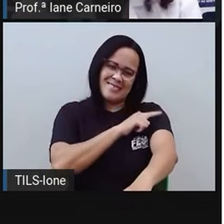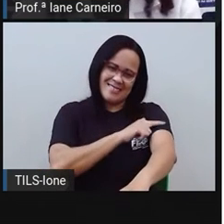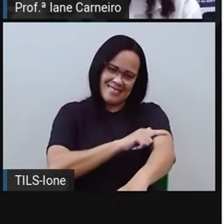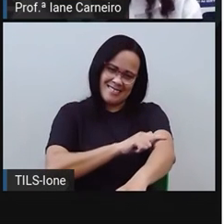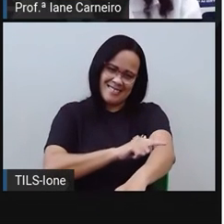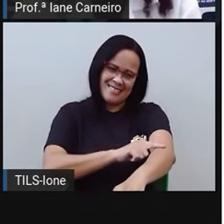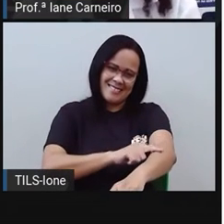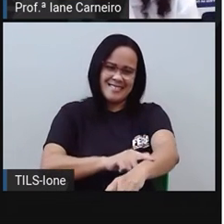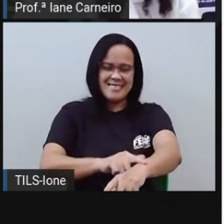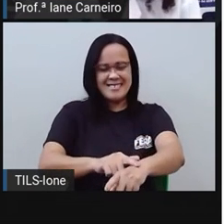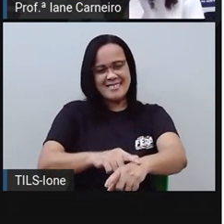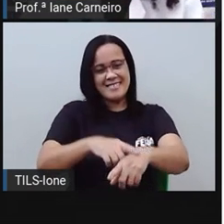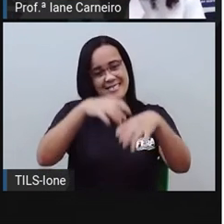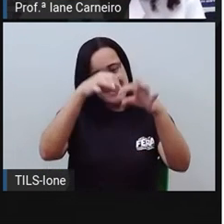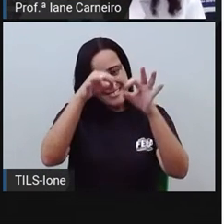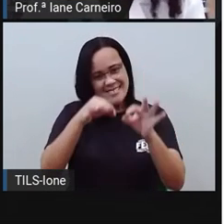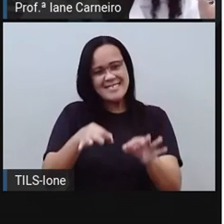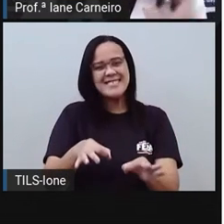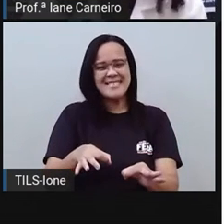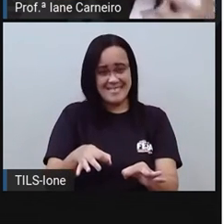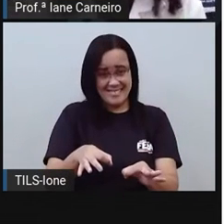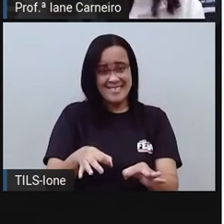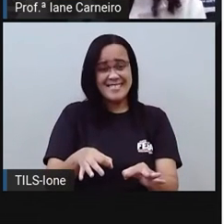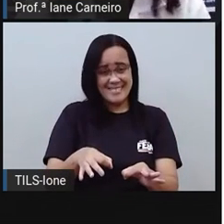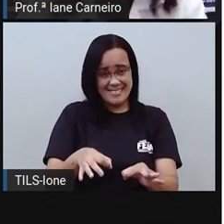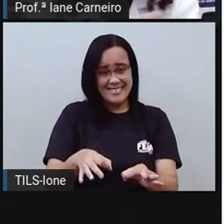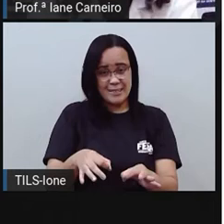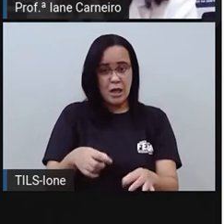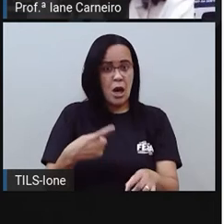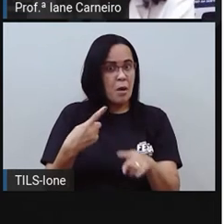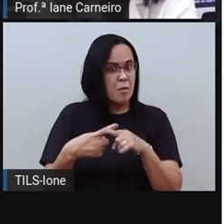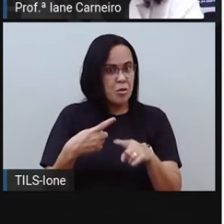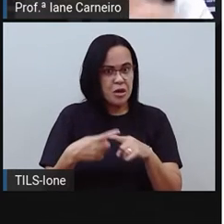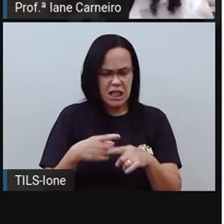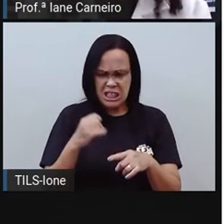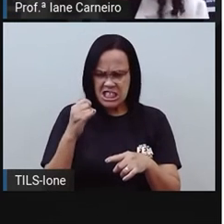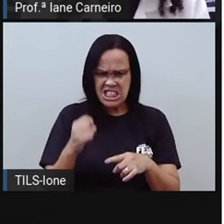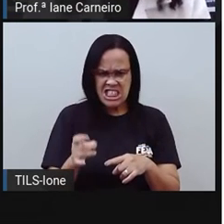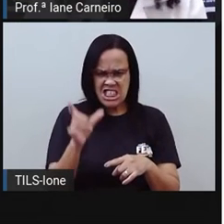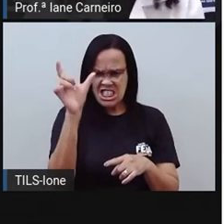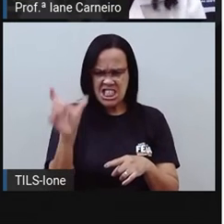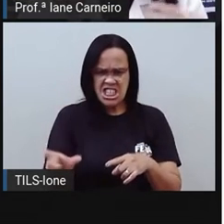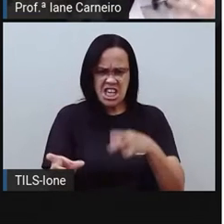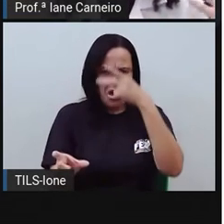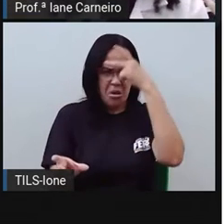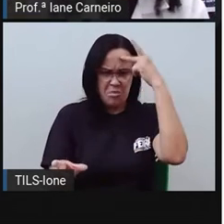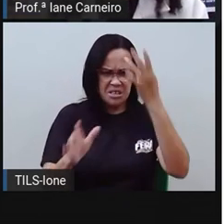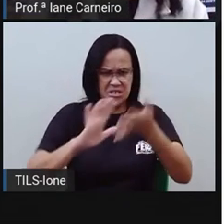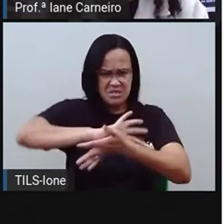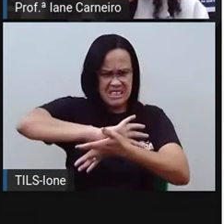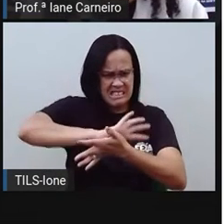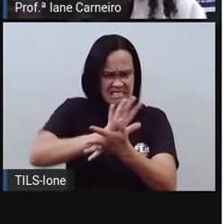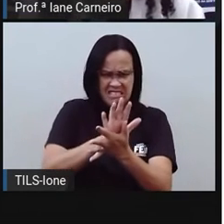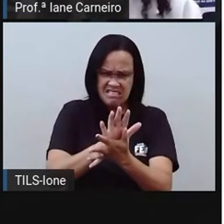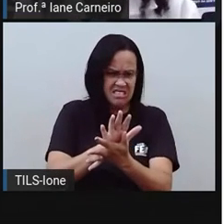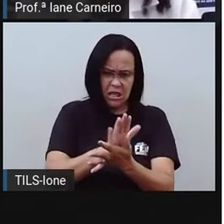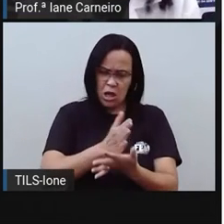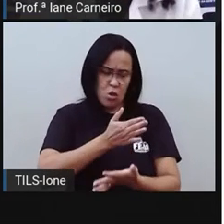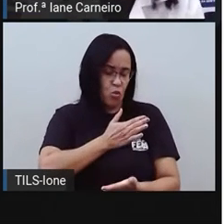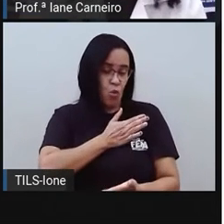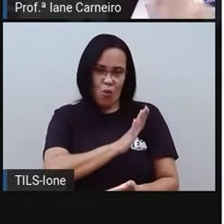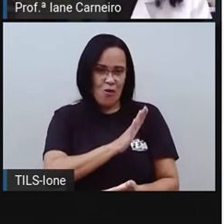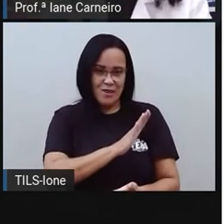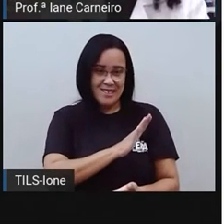educado, né? Ninguém gosta de ficar perto de uma pessoa que fica só maltratando, né? A gente gosta de ser tratado com